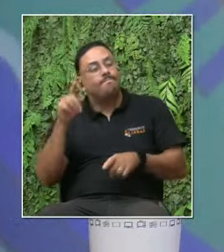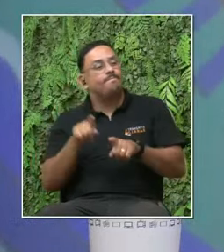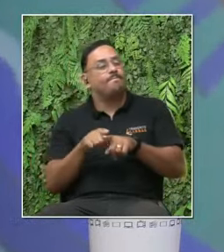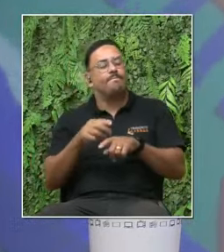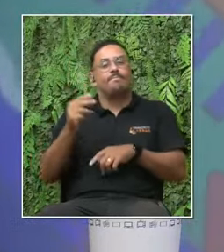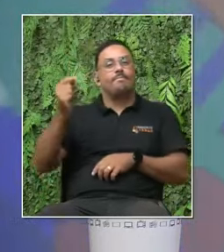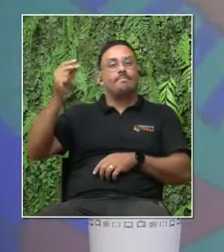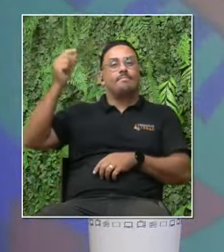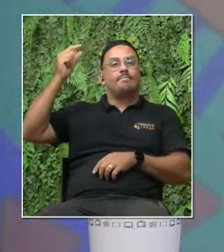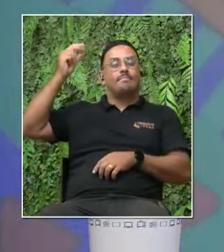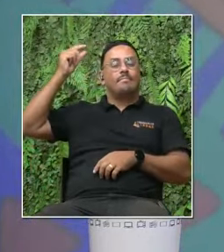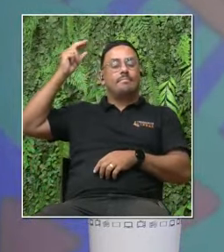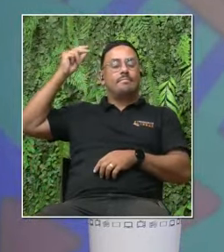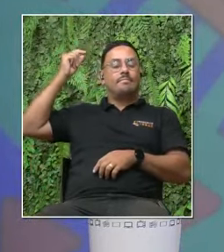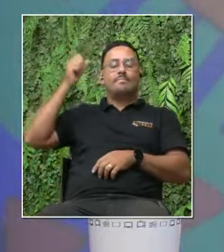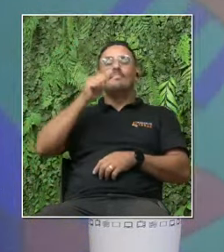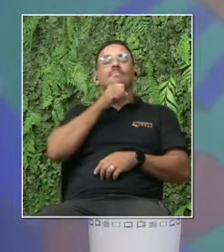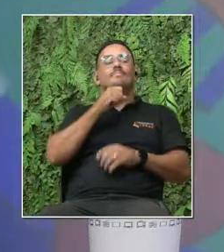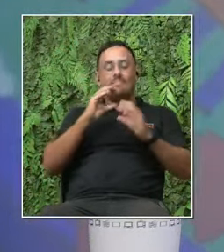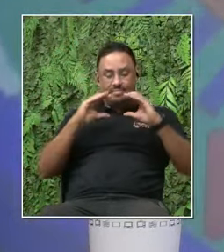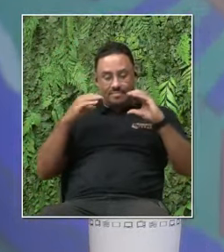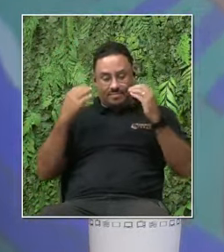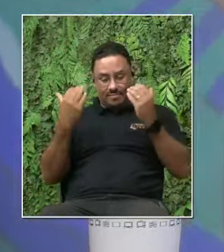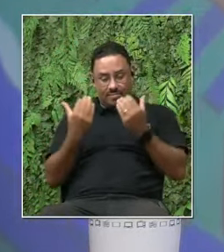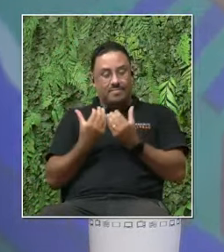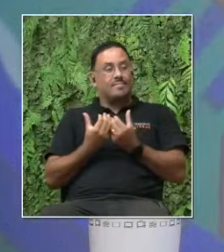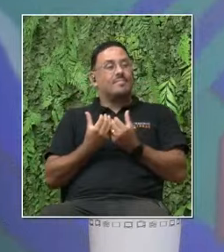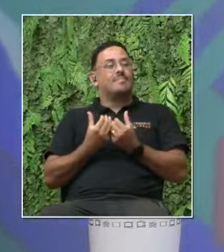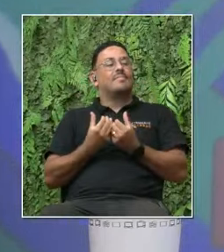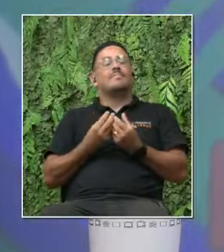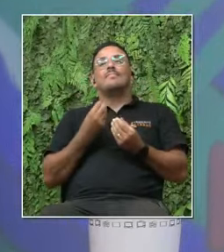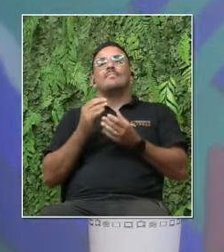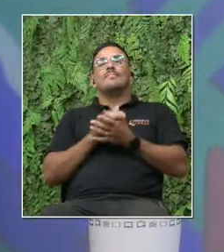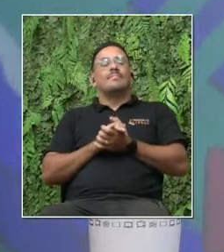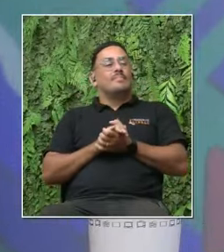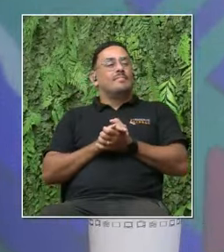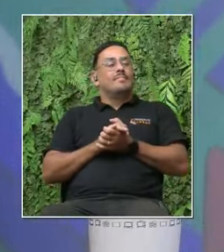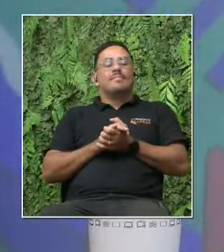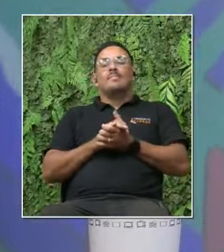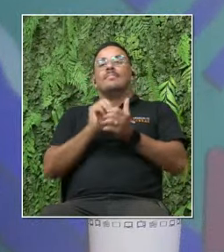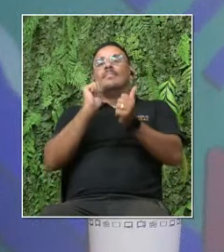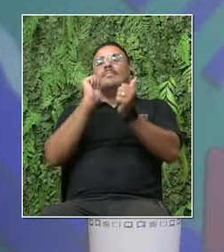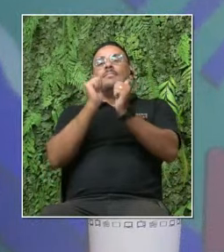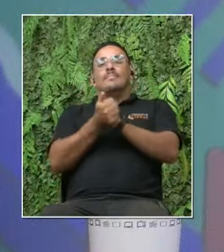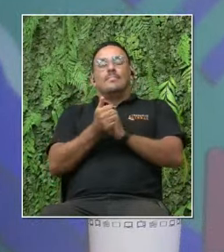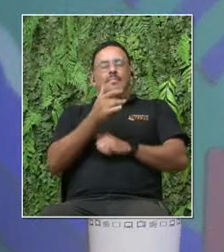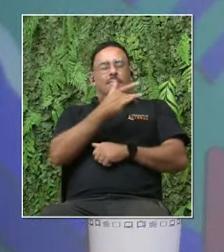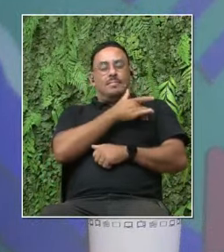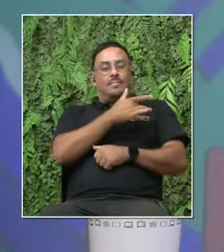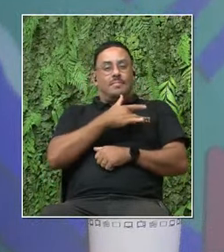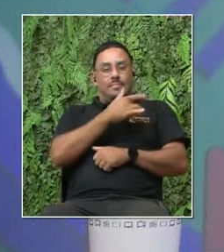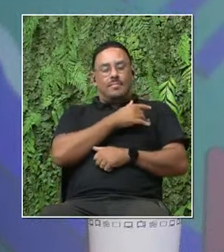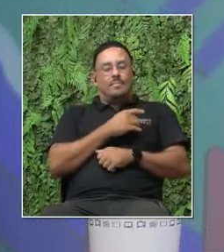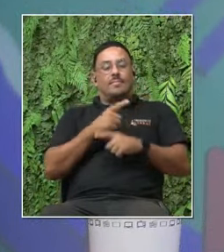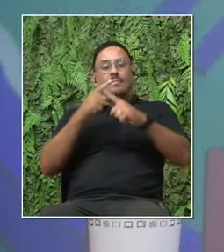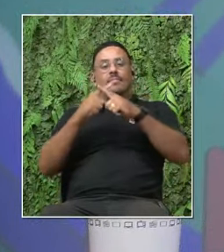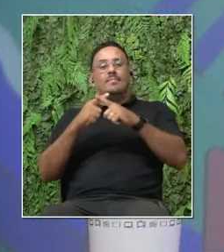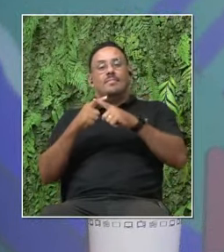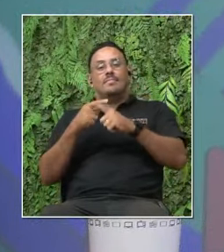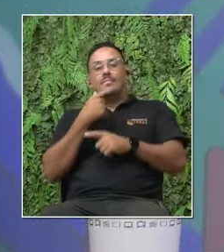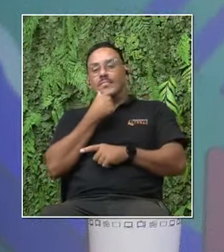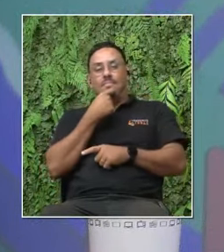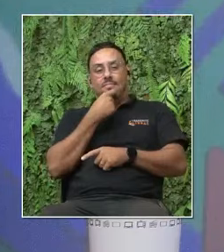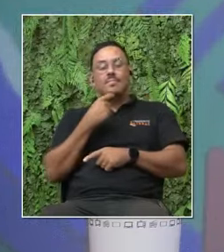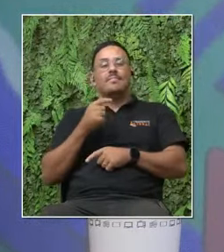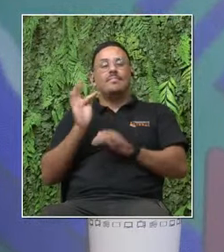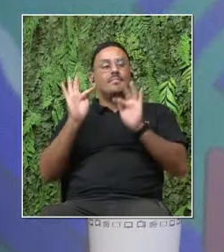antigo Mineirão e aquele aquele eh jogo do do Cruzeiro contra o Vila Nova na